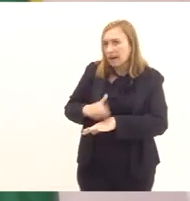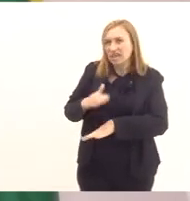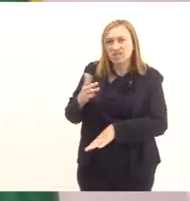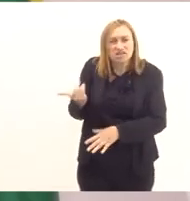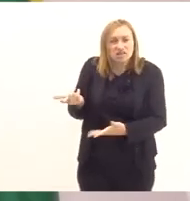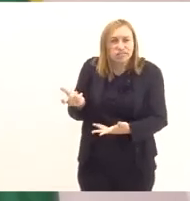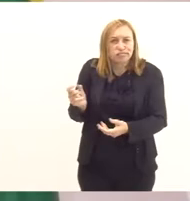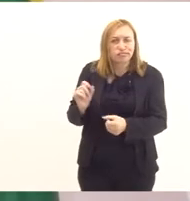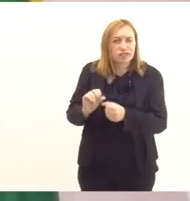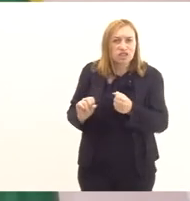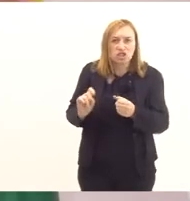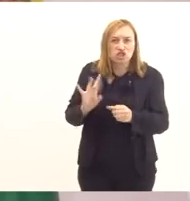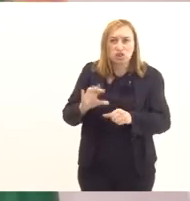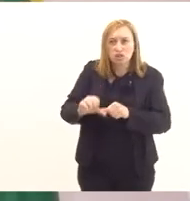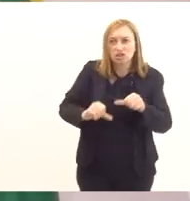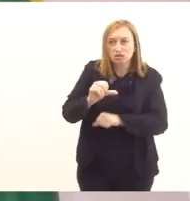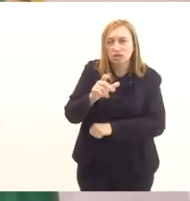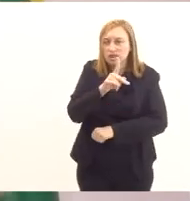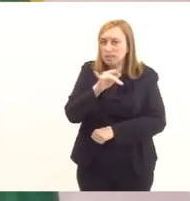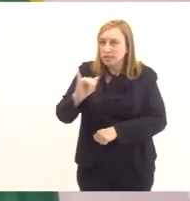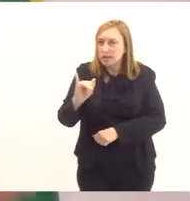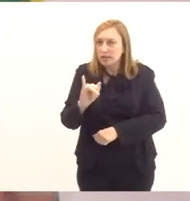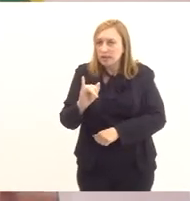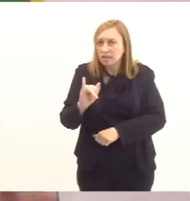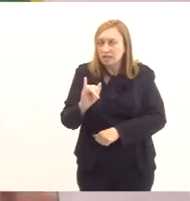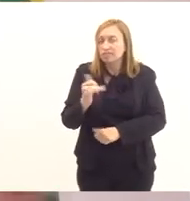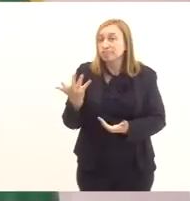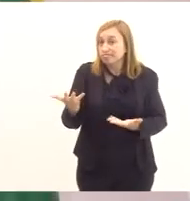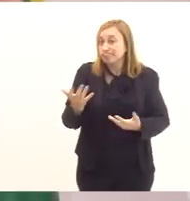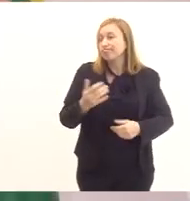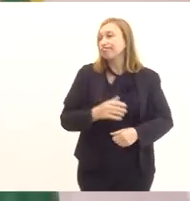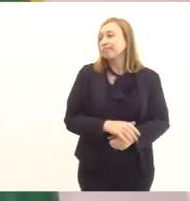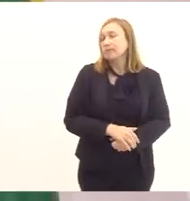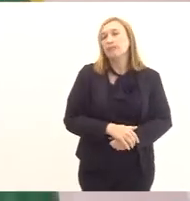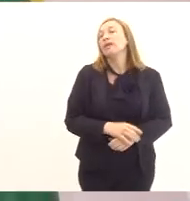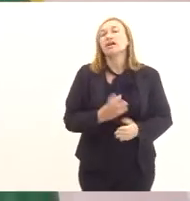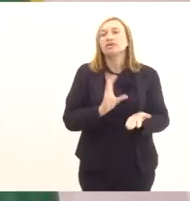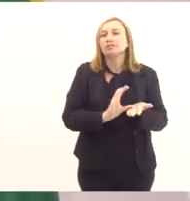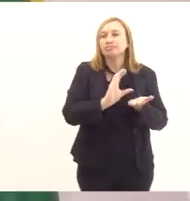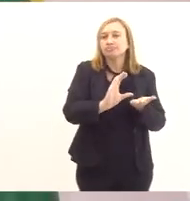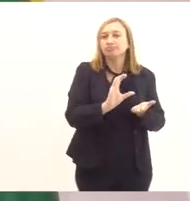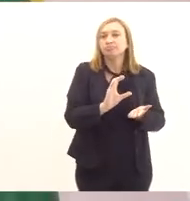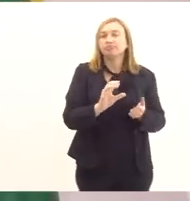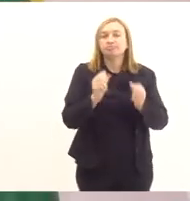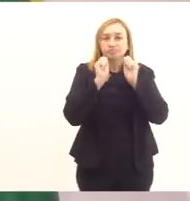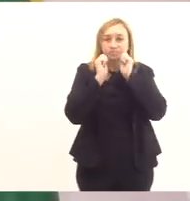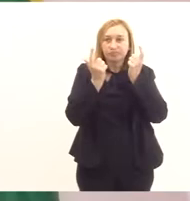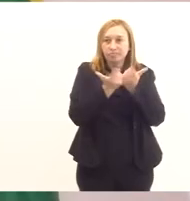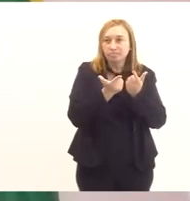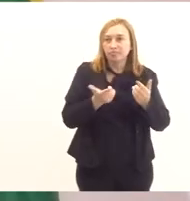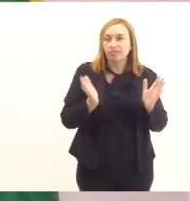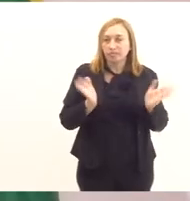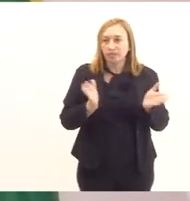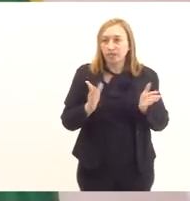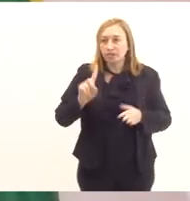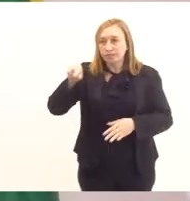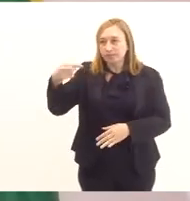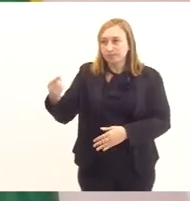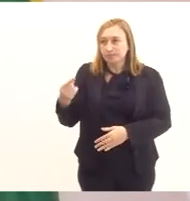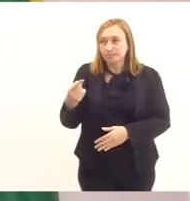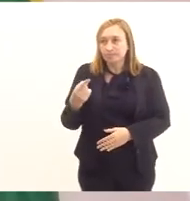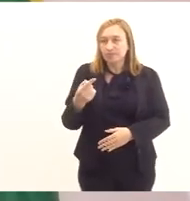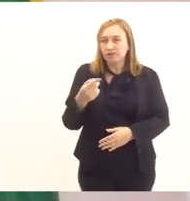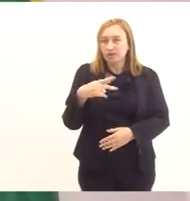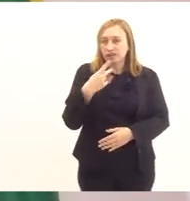transformações em CPI para o fim específico de prestação de contas dos recursos da Assembleia agora fica uma outra indagação